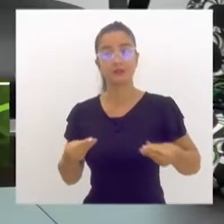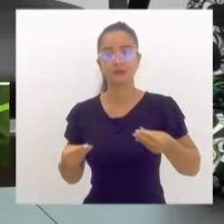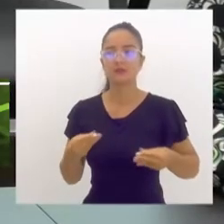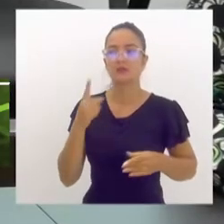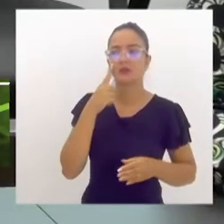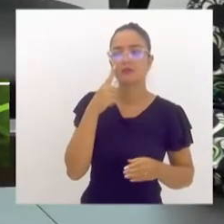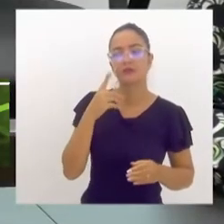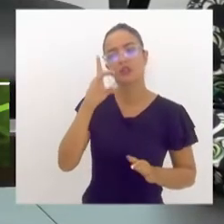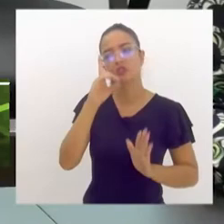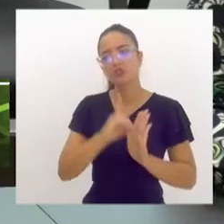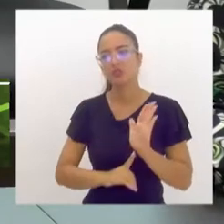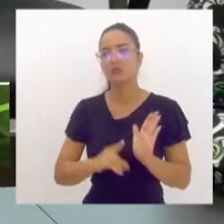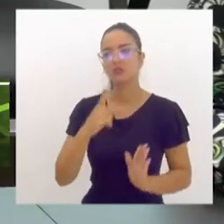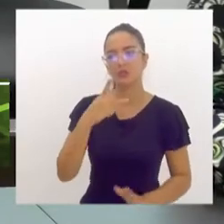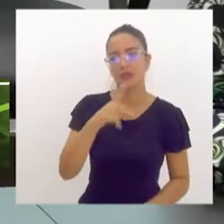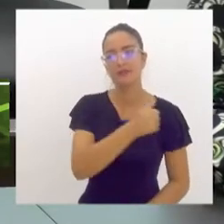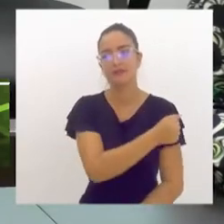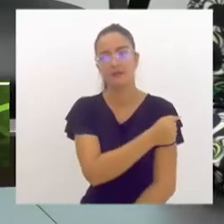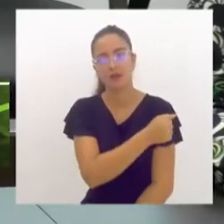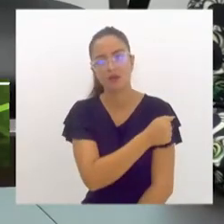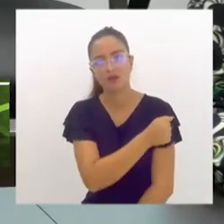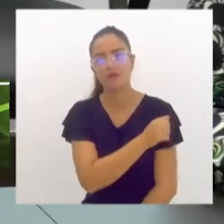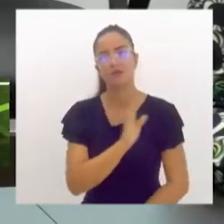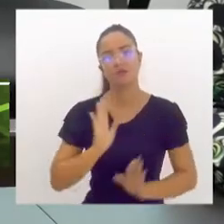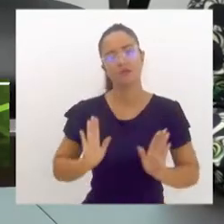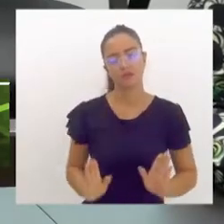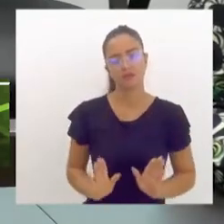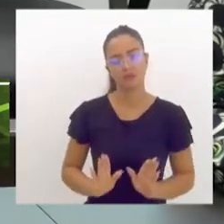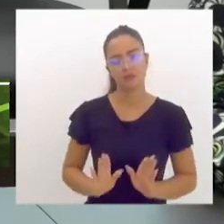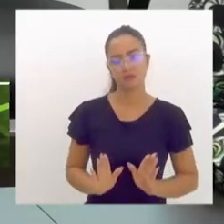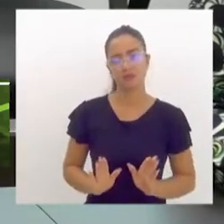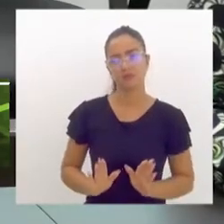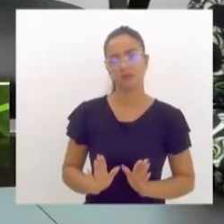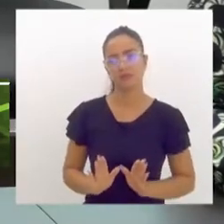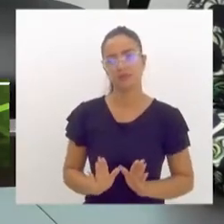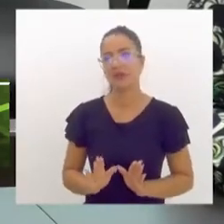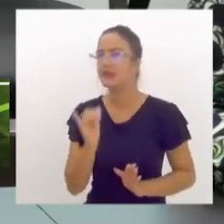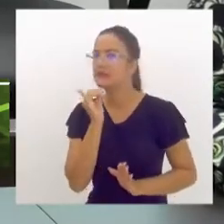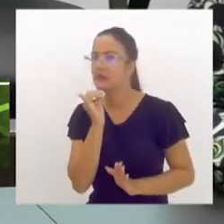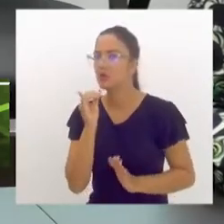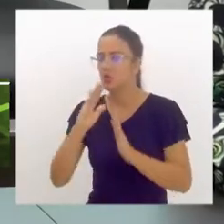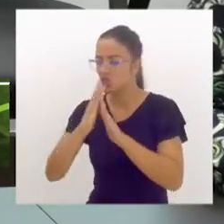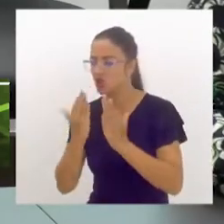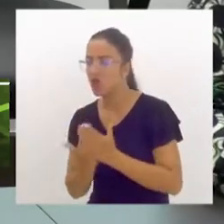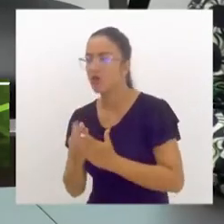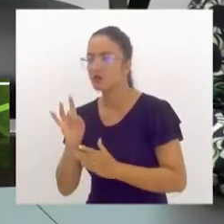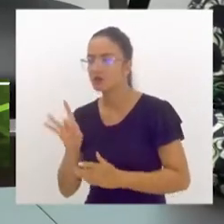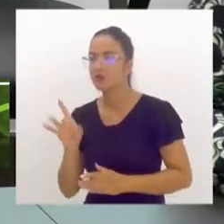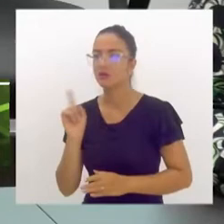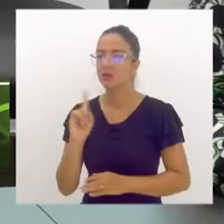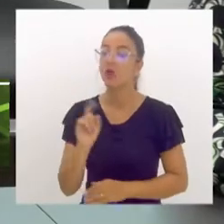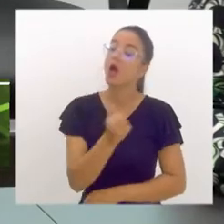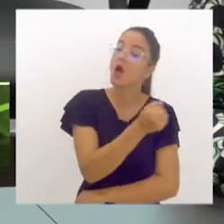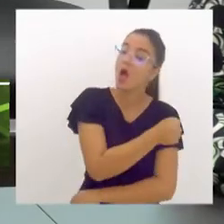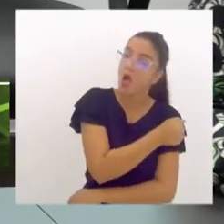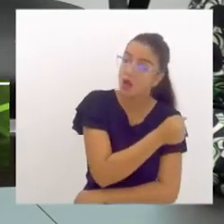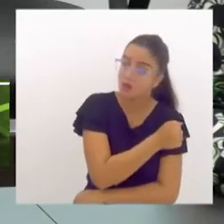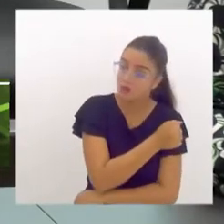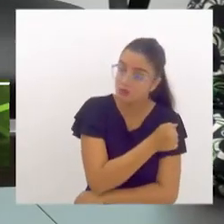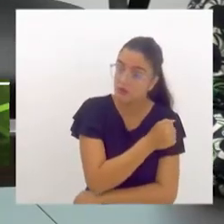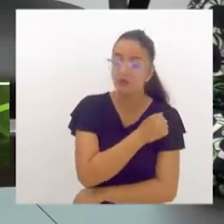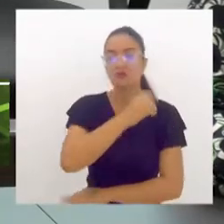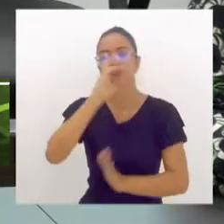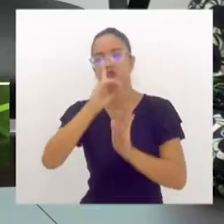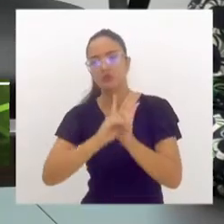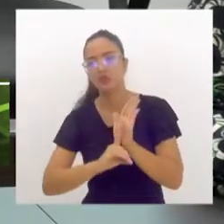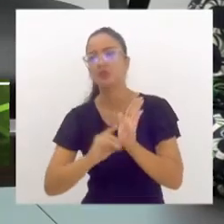aluno, não uma questão ligada ao fazer da escola, mas o direito de flexibilidade de realizar